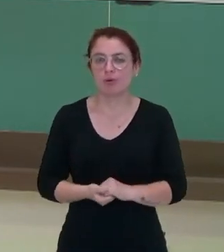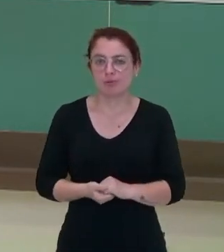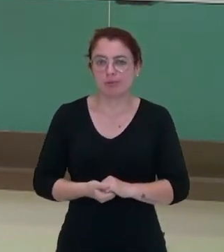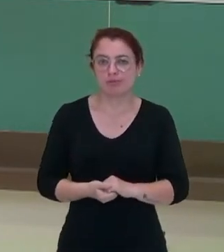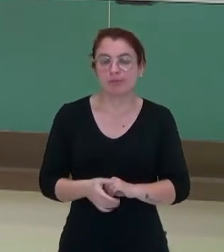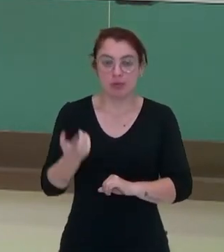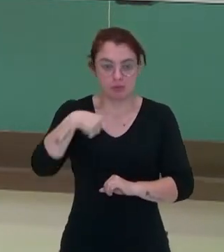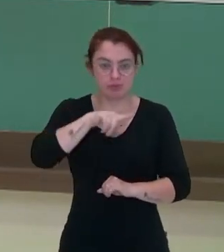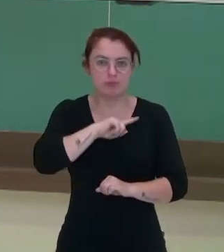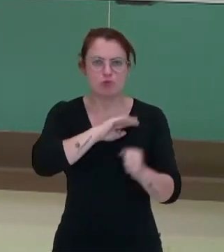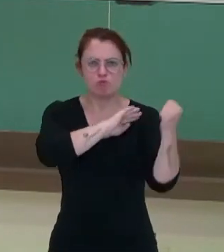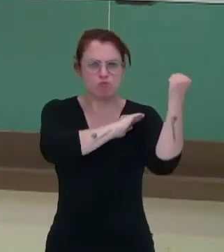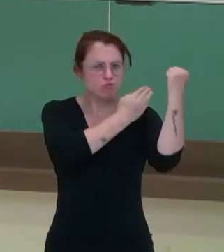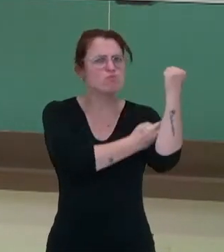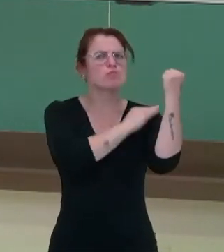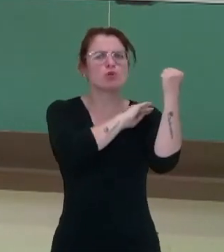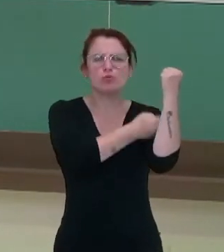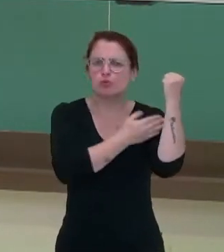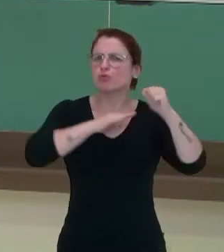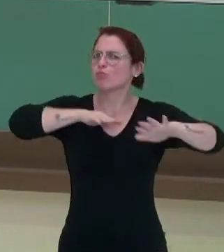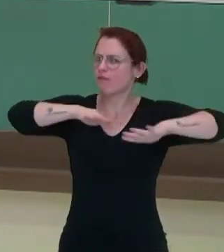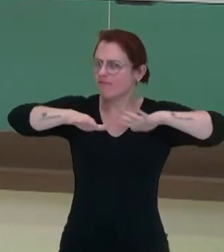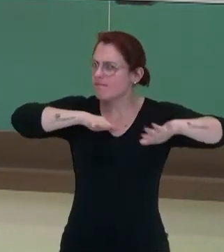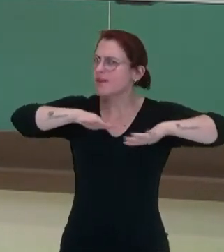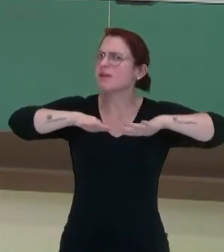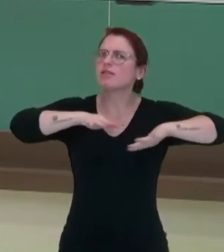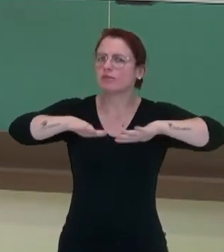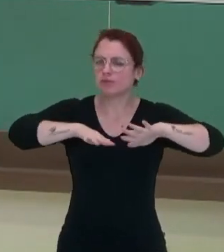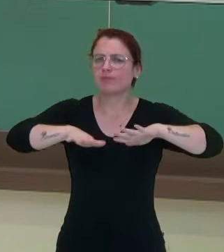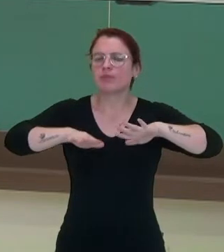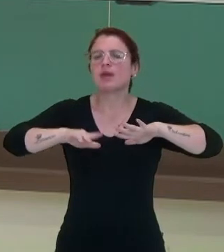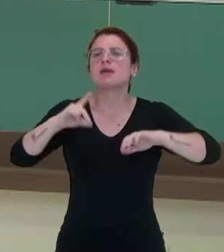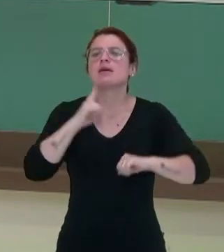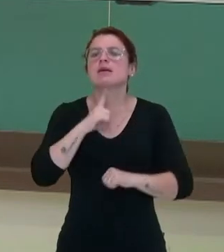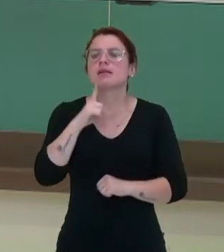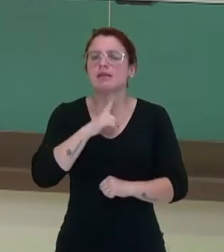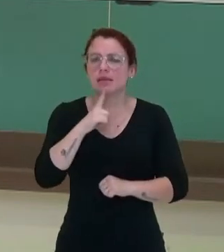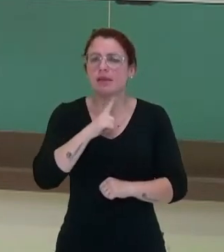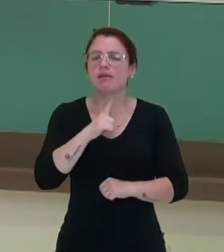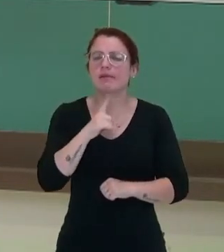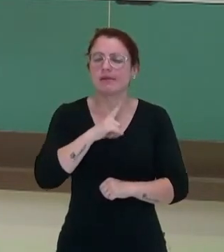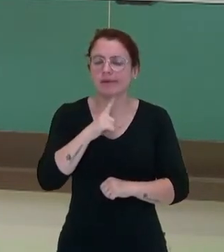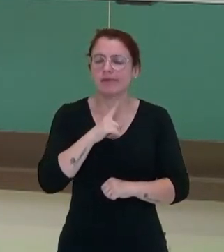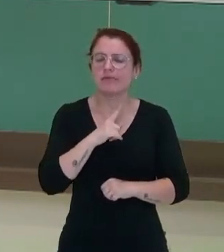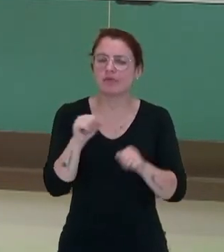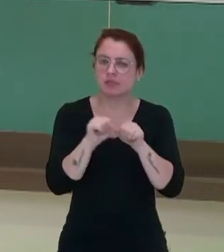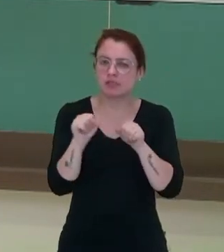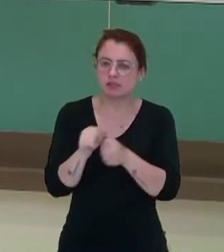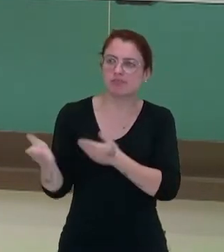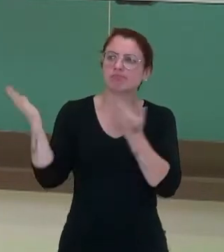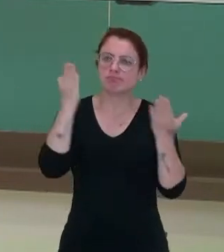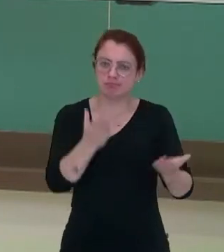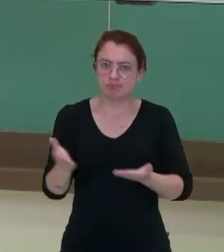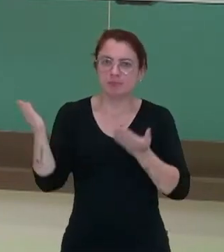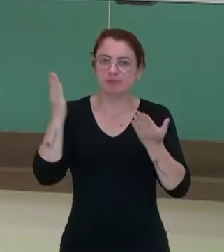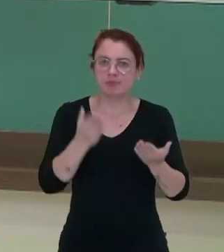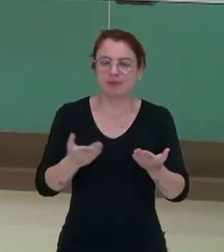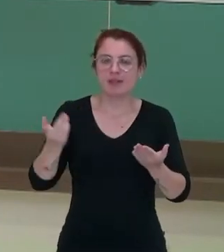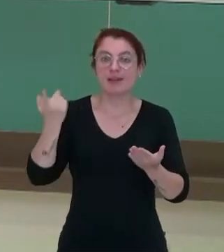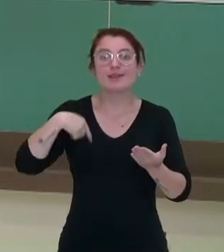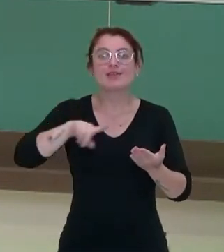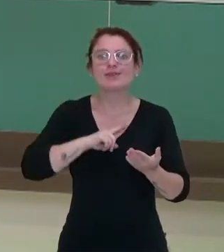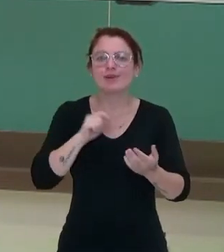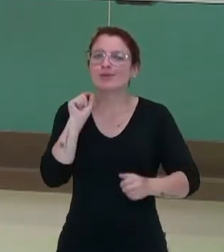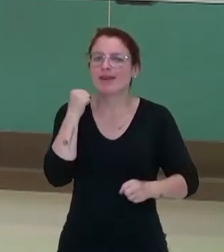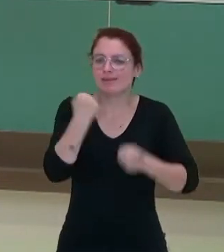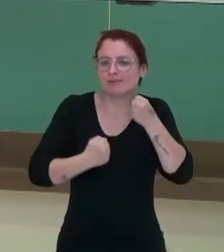nossos músculos em movimento, nós estamos realizando ações, então a gente está queimando as energias, né?